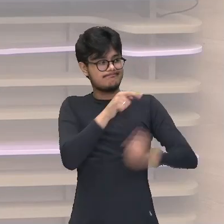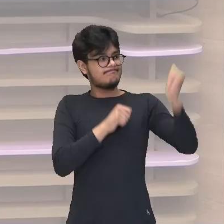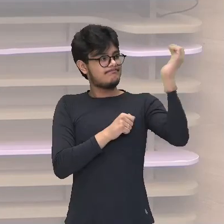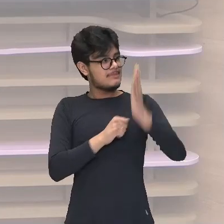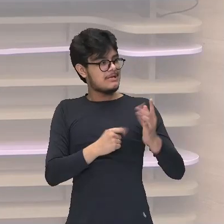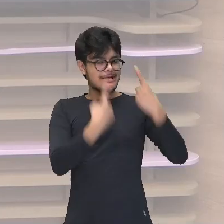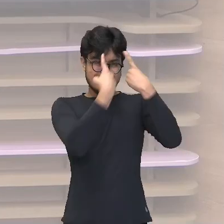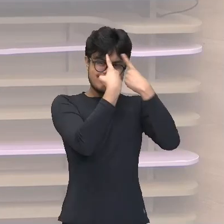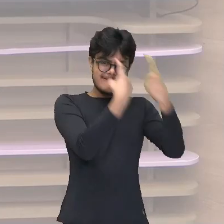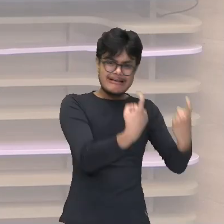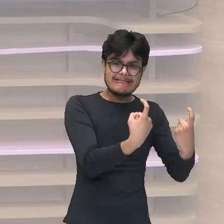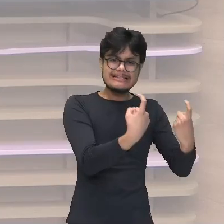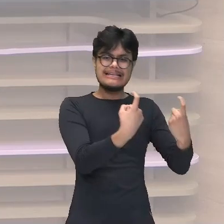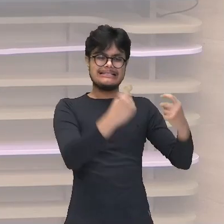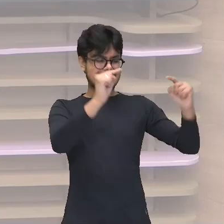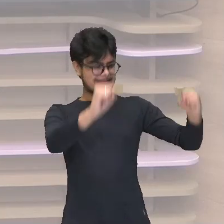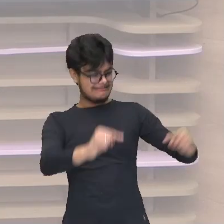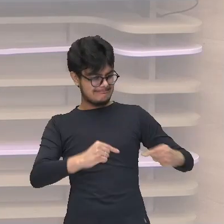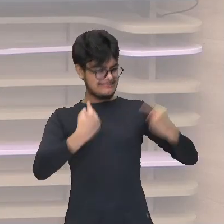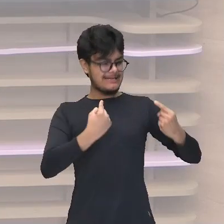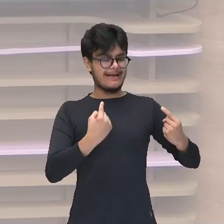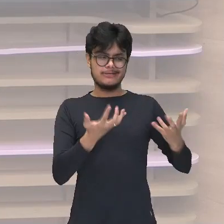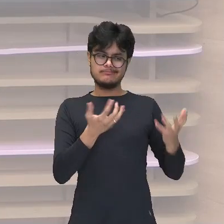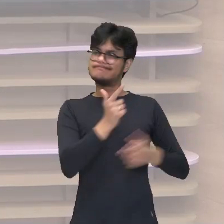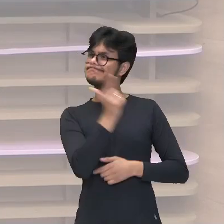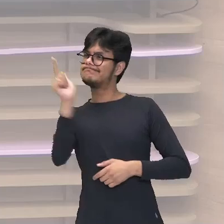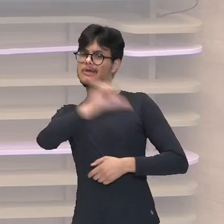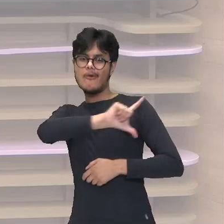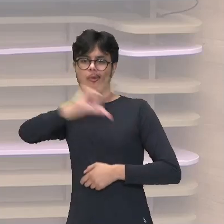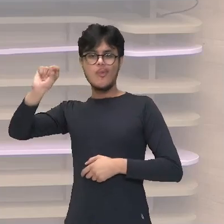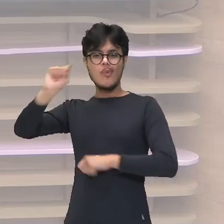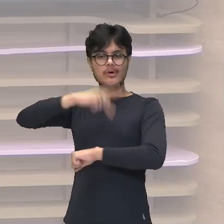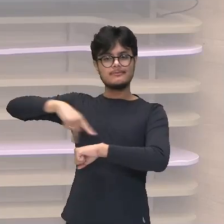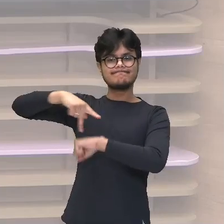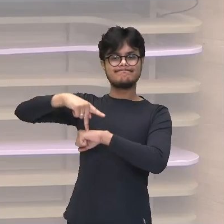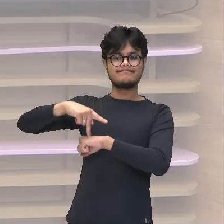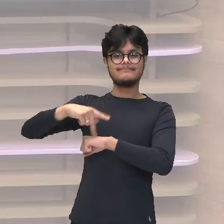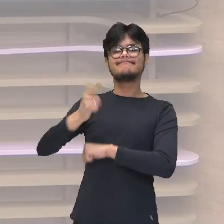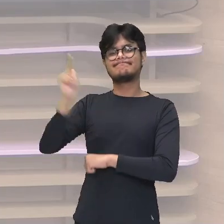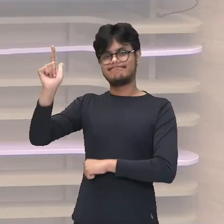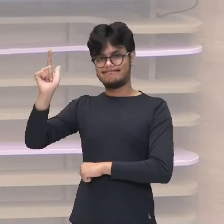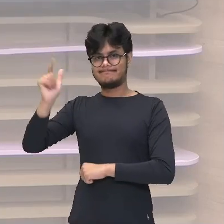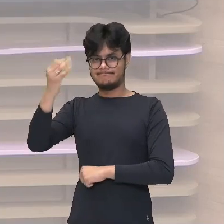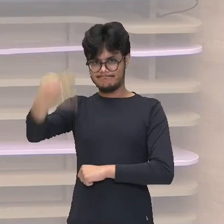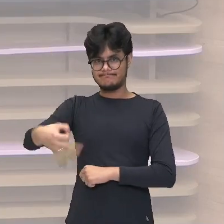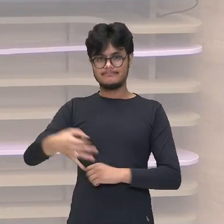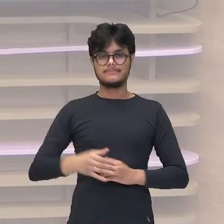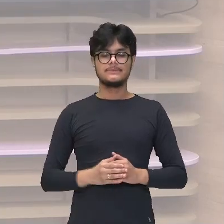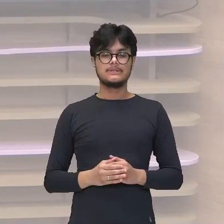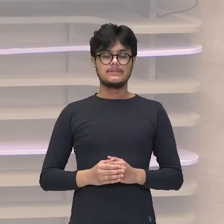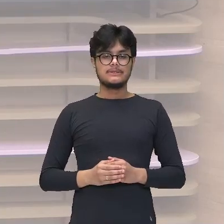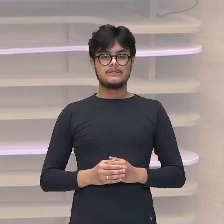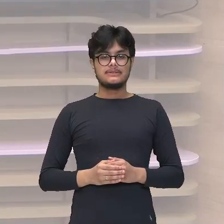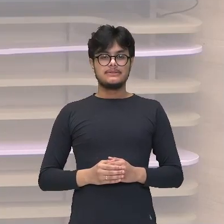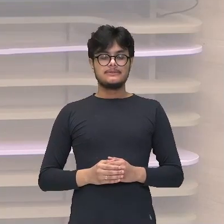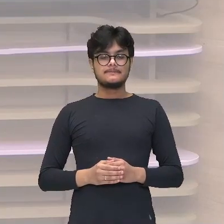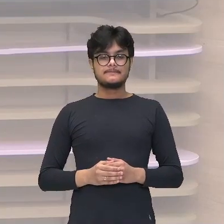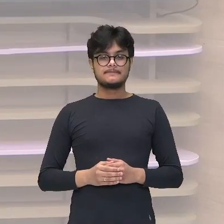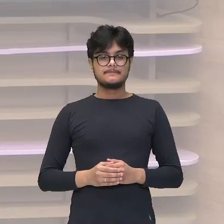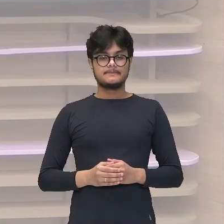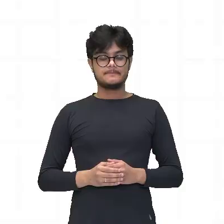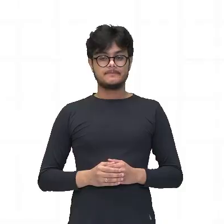com que as pessoas acabem migrando para até mesmo outros países. E aí nós temos as